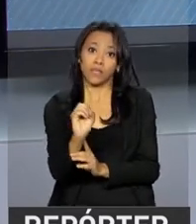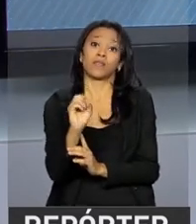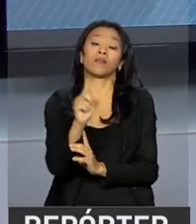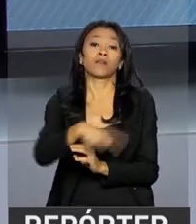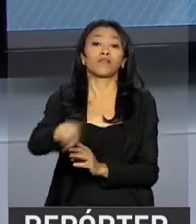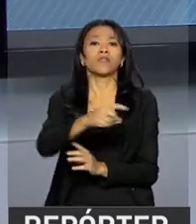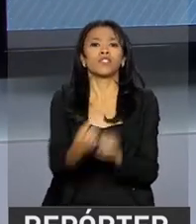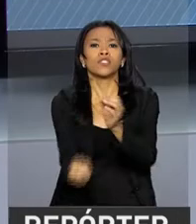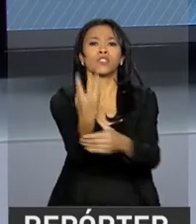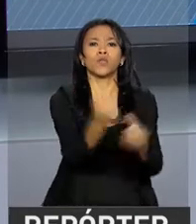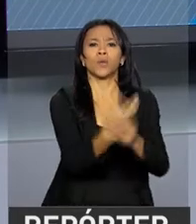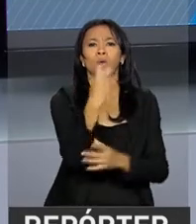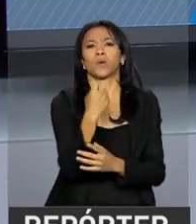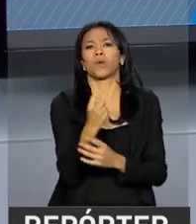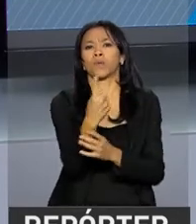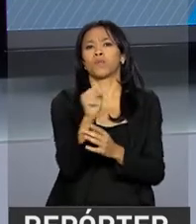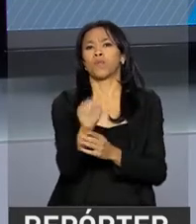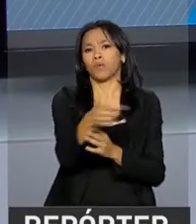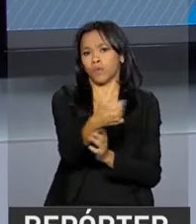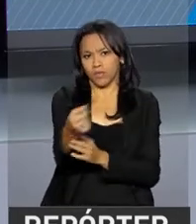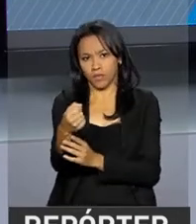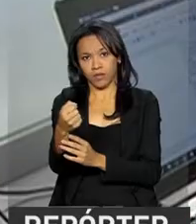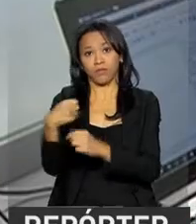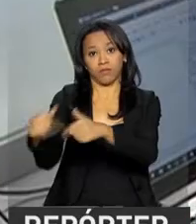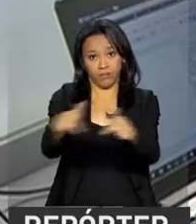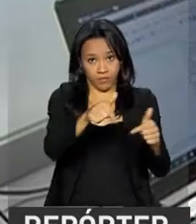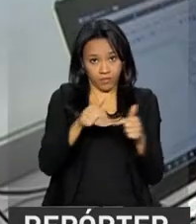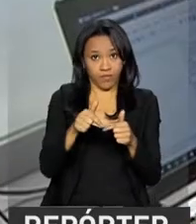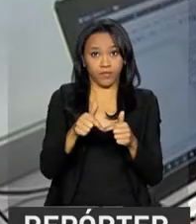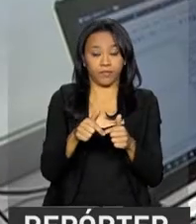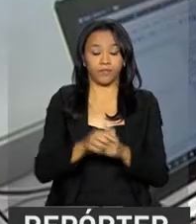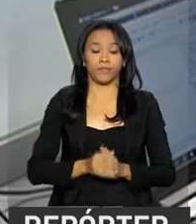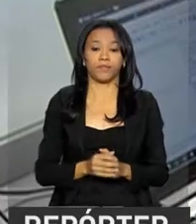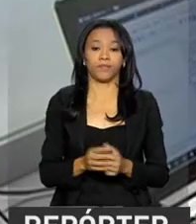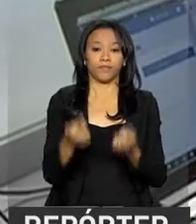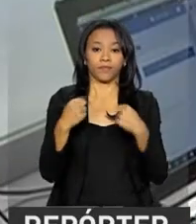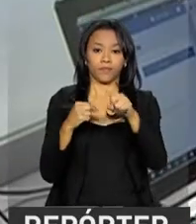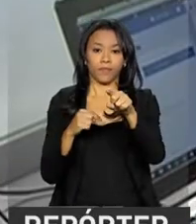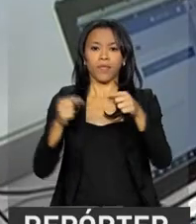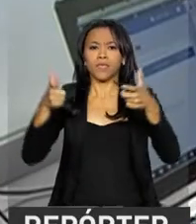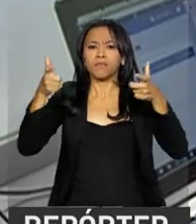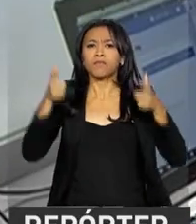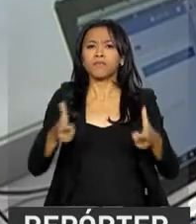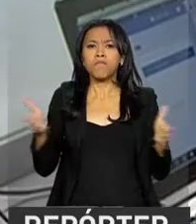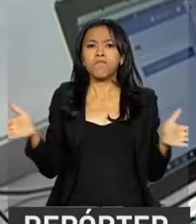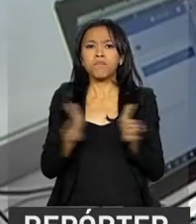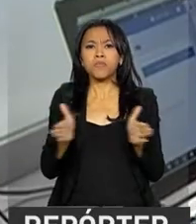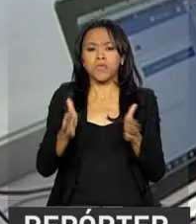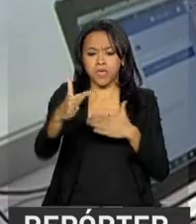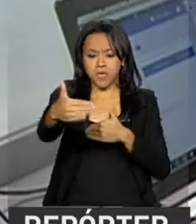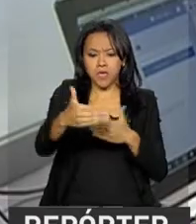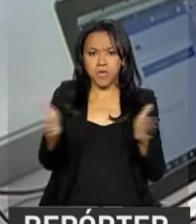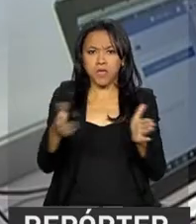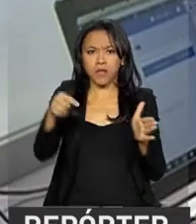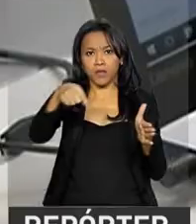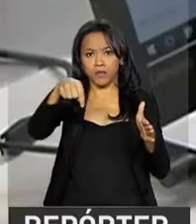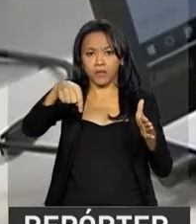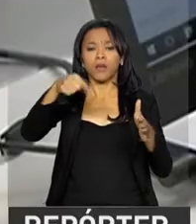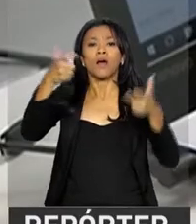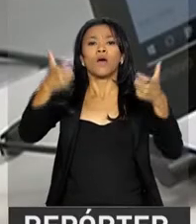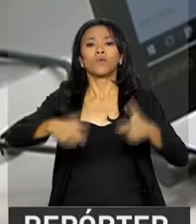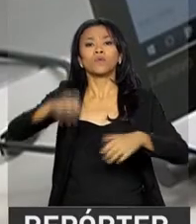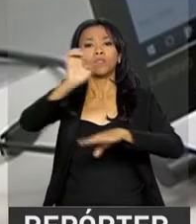1.200 empregos diretos esta pequena sala em um prédio comercial na região central de são paulo